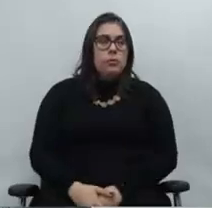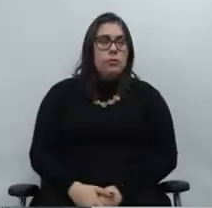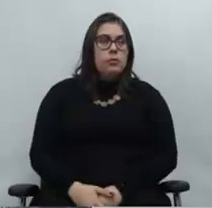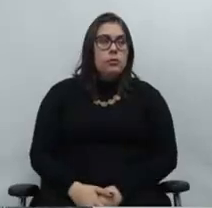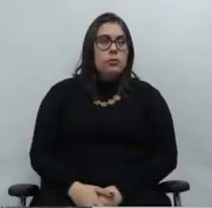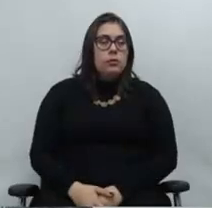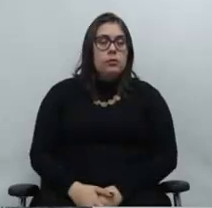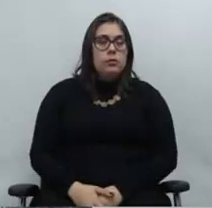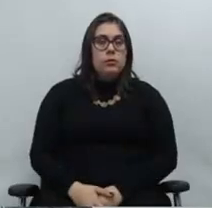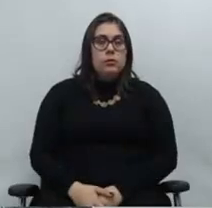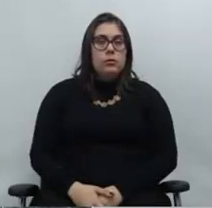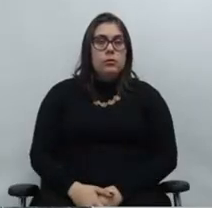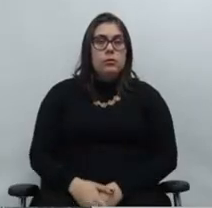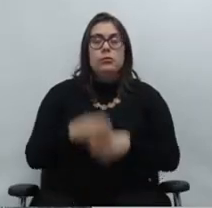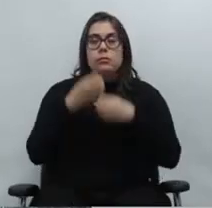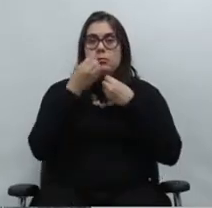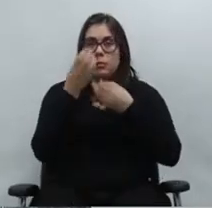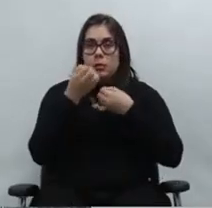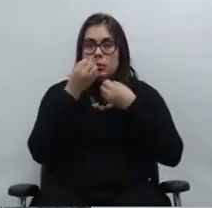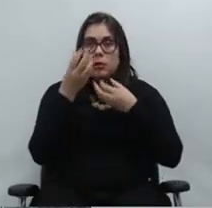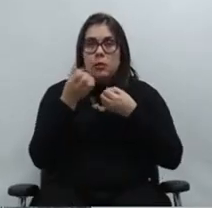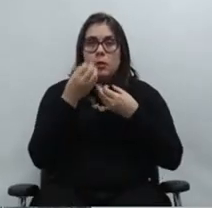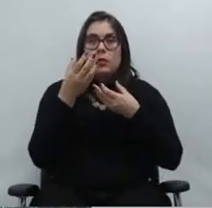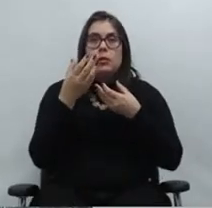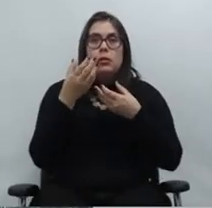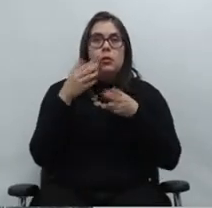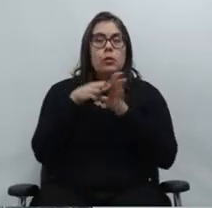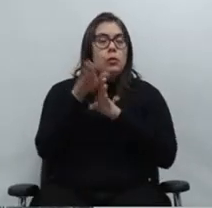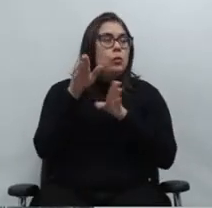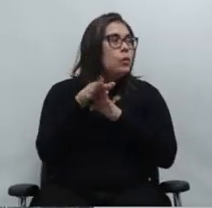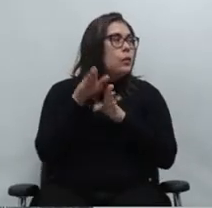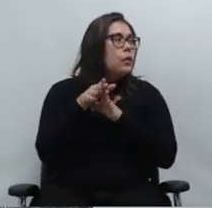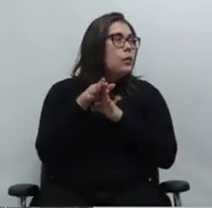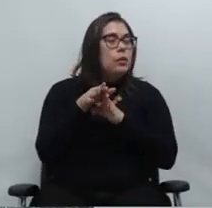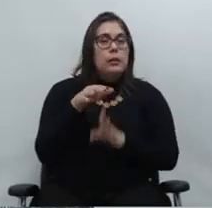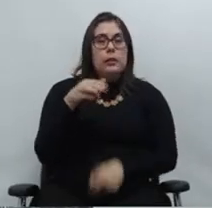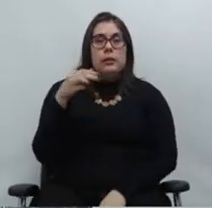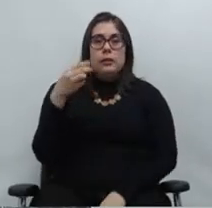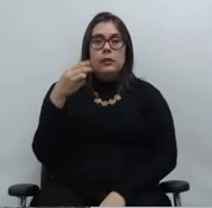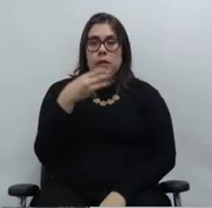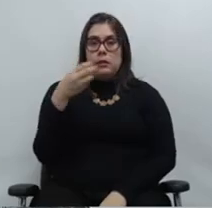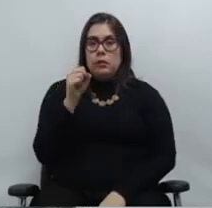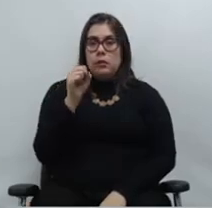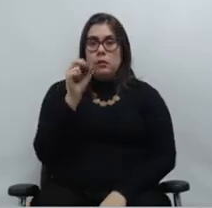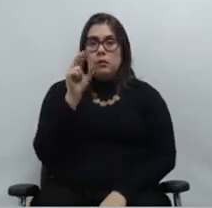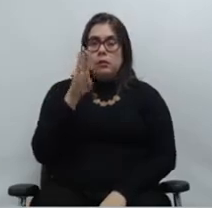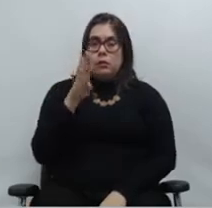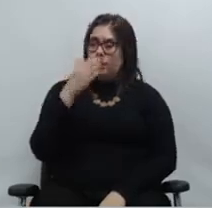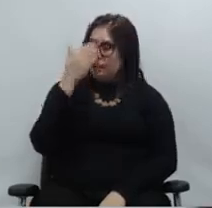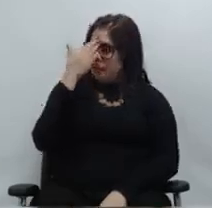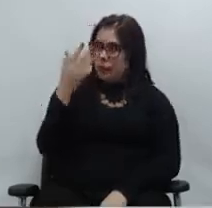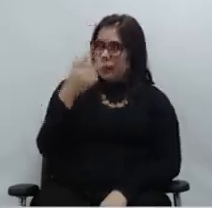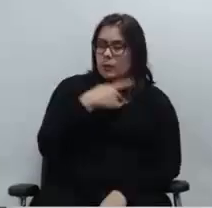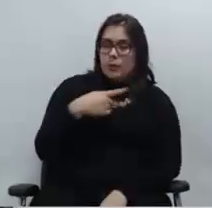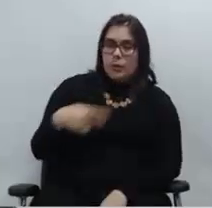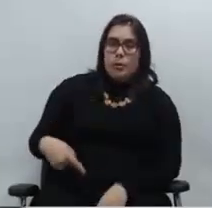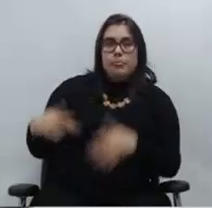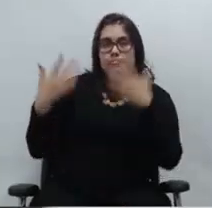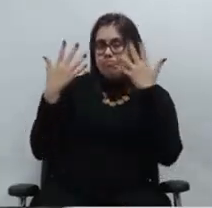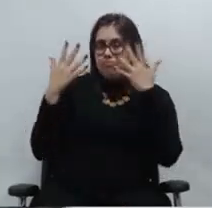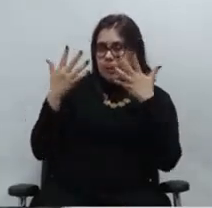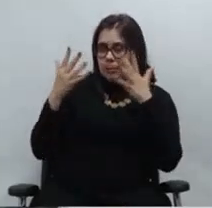de manifestação, excelentíssimo conselheiro, terceiro subdefensor público geral. Obrigado, presidente. Só